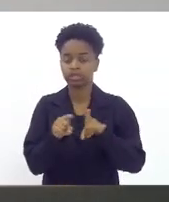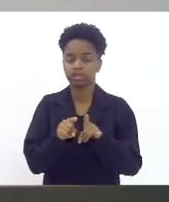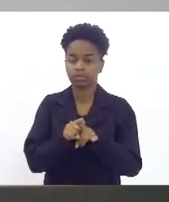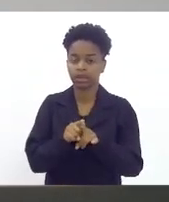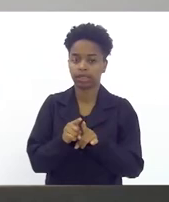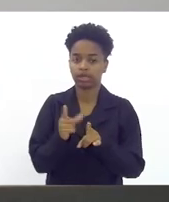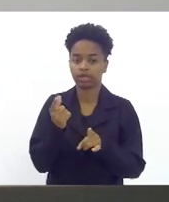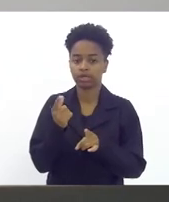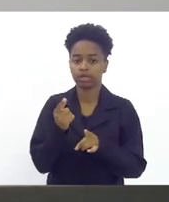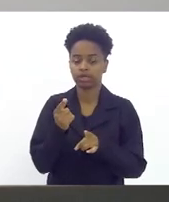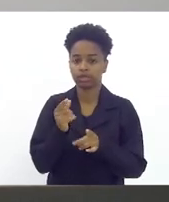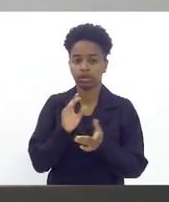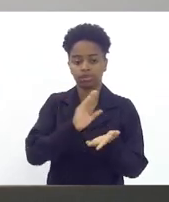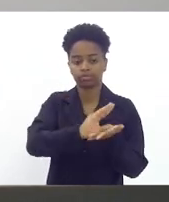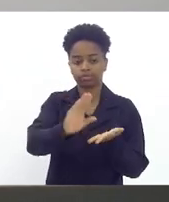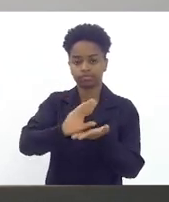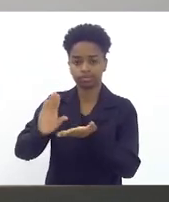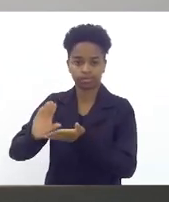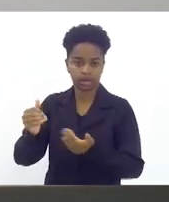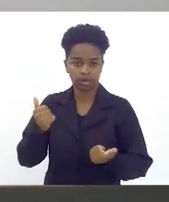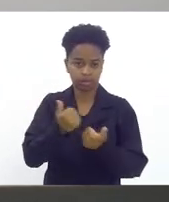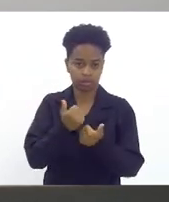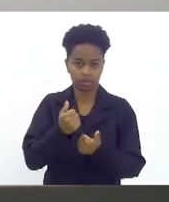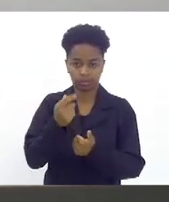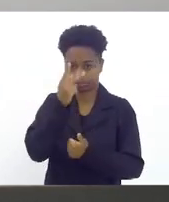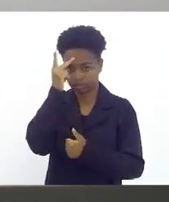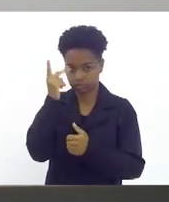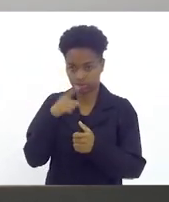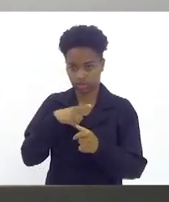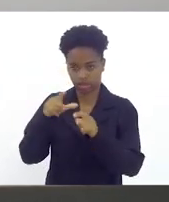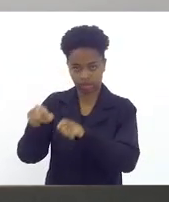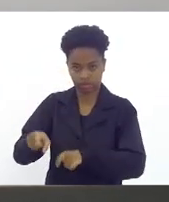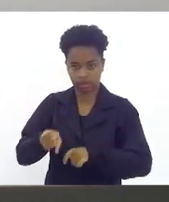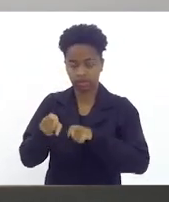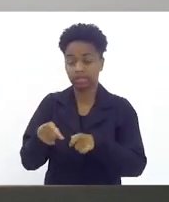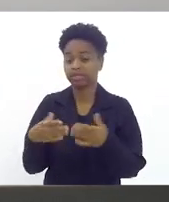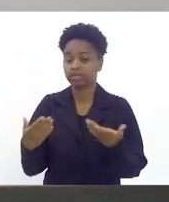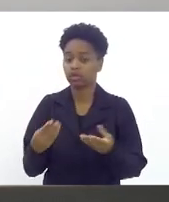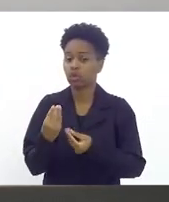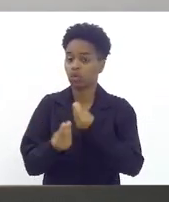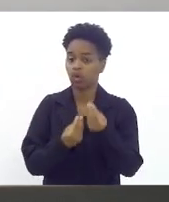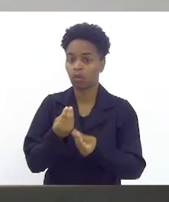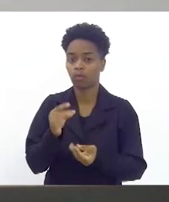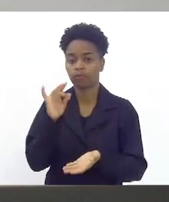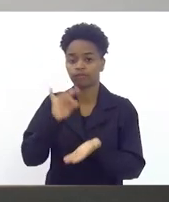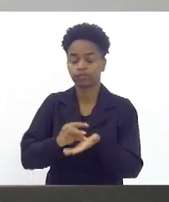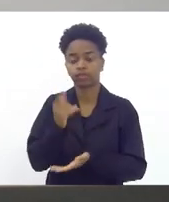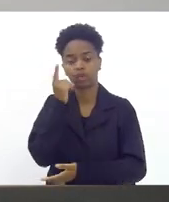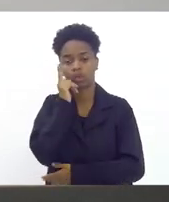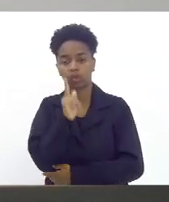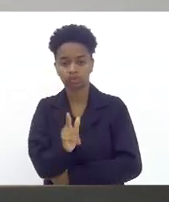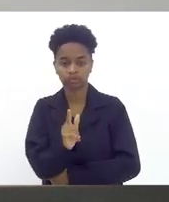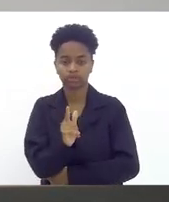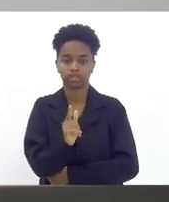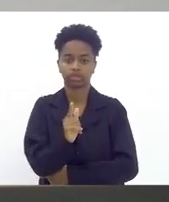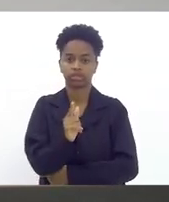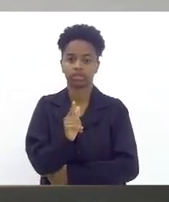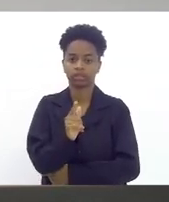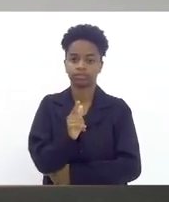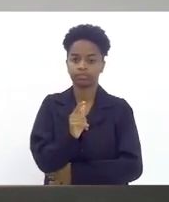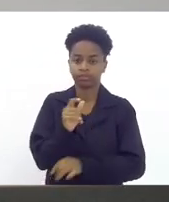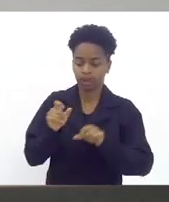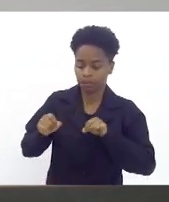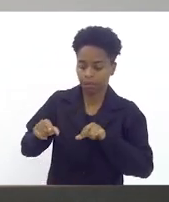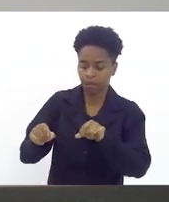recursos para o proprietário Rural então isso para dizer assim como que a gente consegue de fato alcançar a restauração